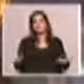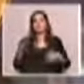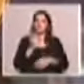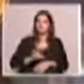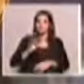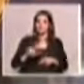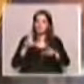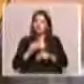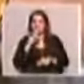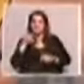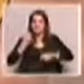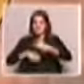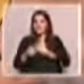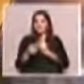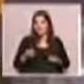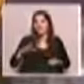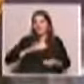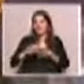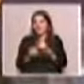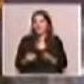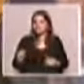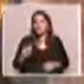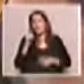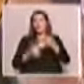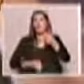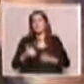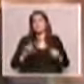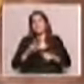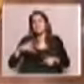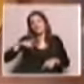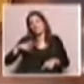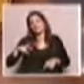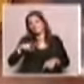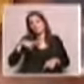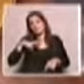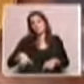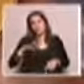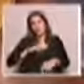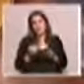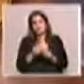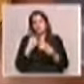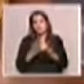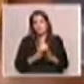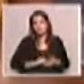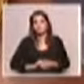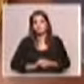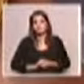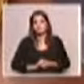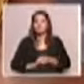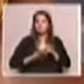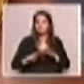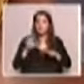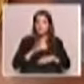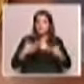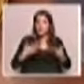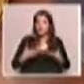de vender, entre aspas, o nosso queijo. Isto não é concorrência, porque o queijo é todo nacional, não é? Não, acho que sim. Acho que hoje em dia, uma das formas